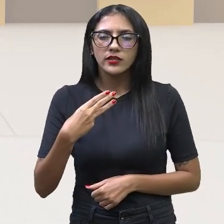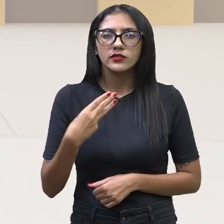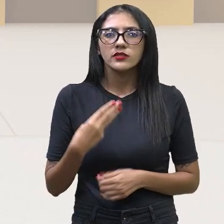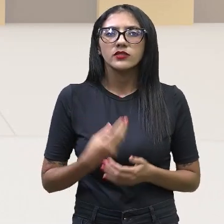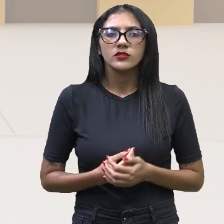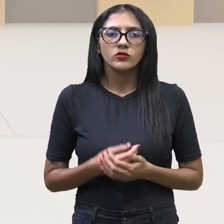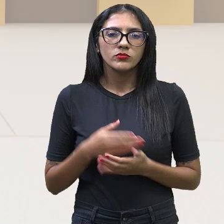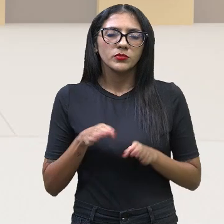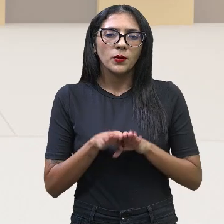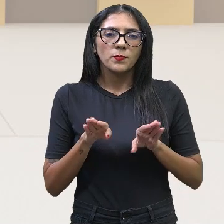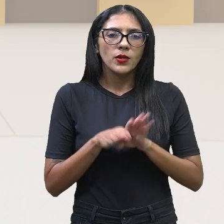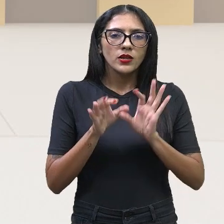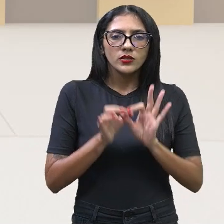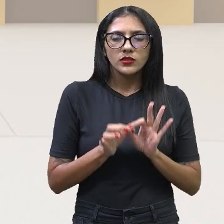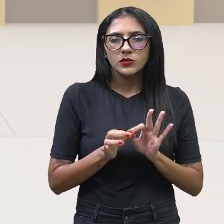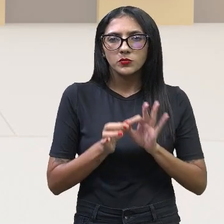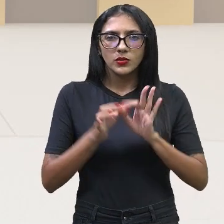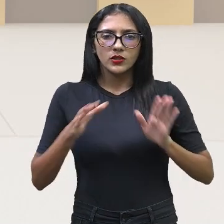né,